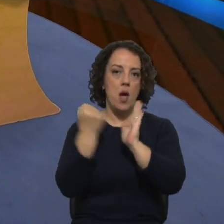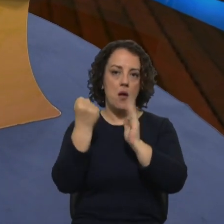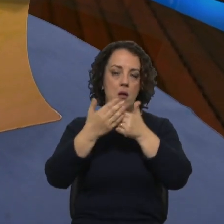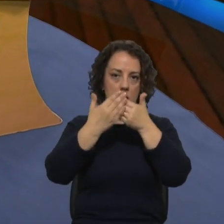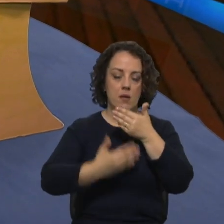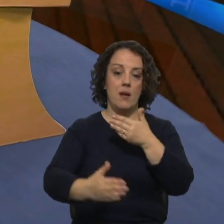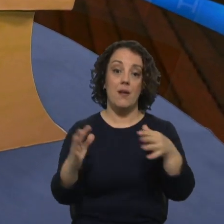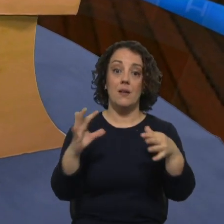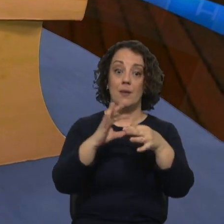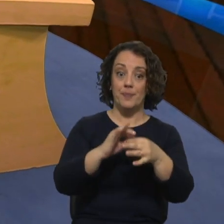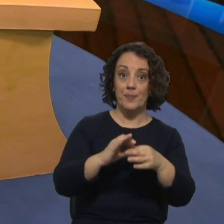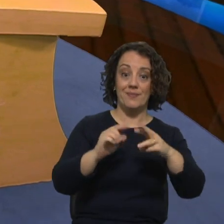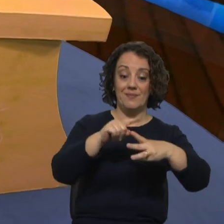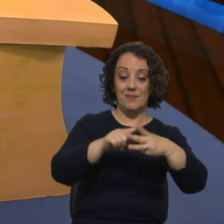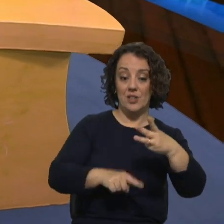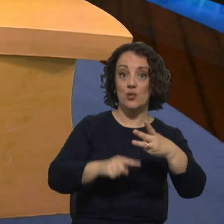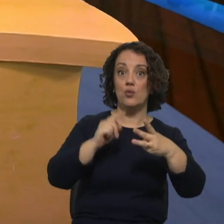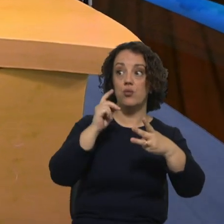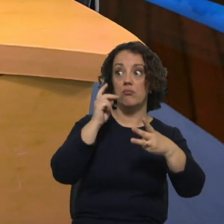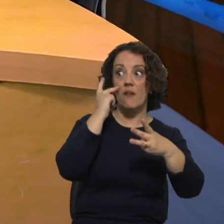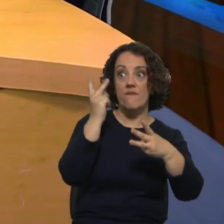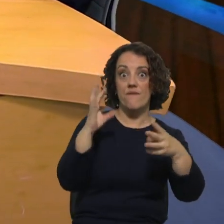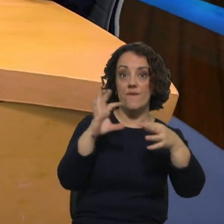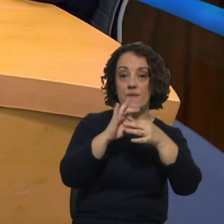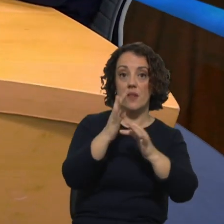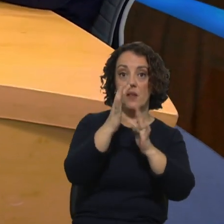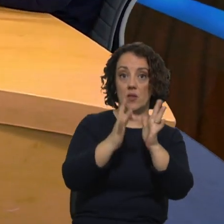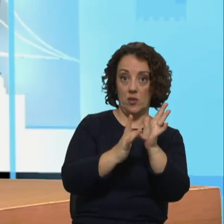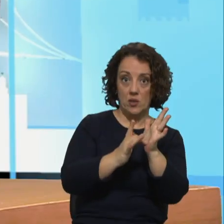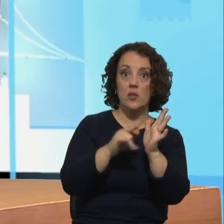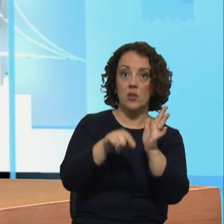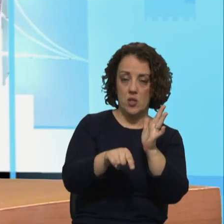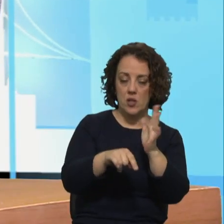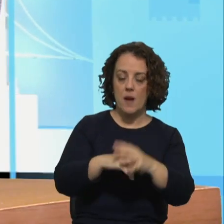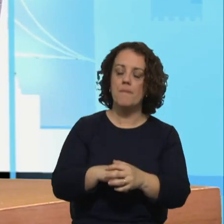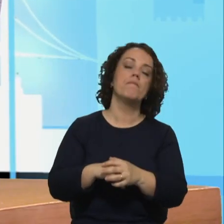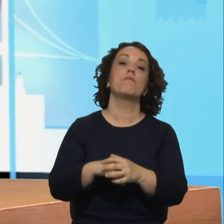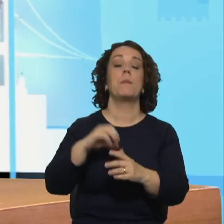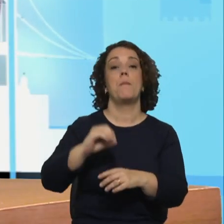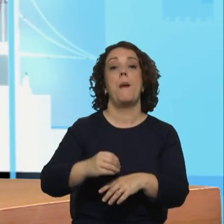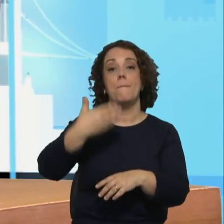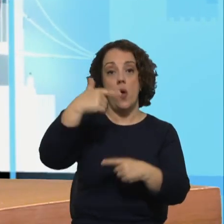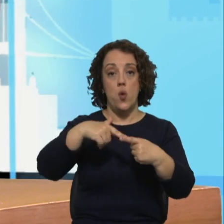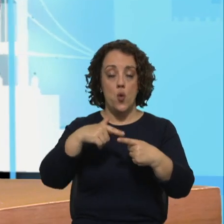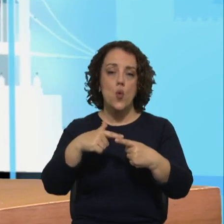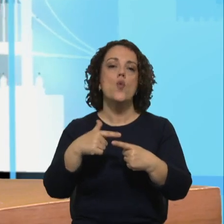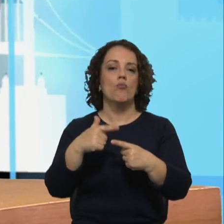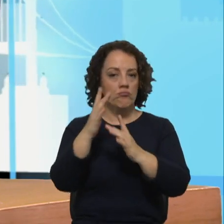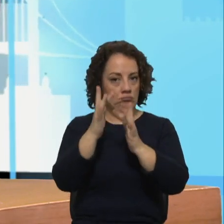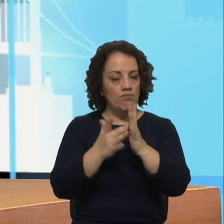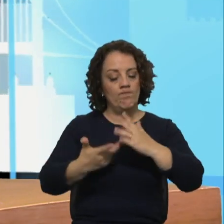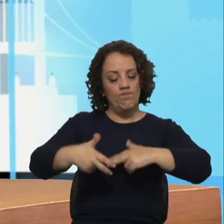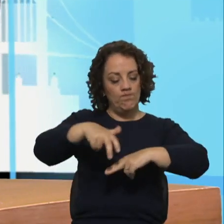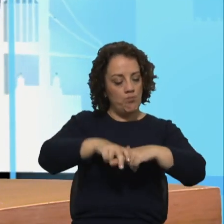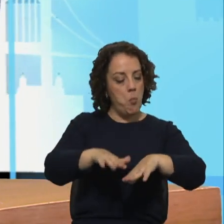tríduo pascal, mas a vida cristã. Em primeiro lugar, sentou-se à mesa para celebrar a ceia pascal judaica, mas